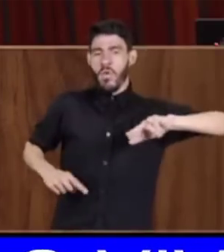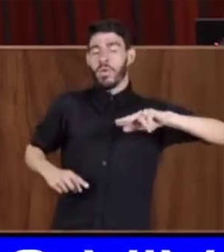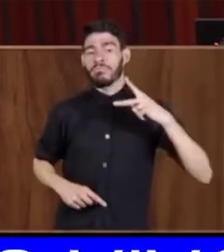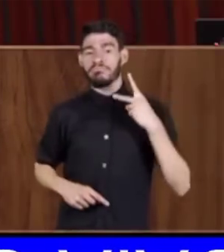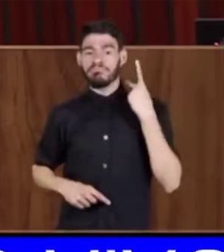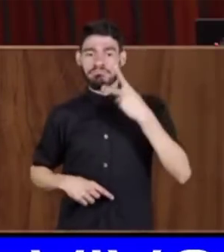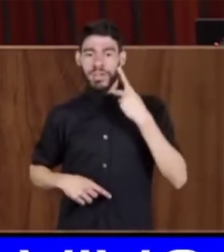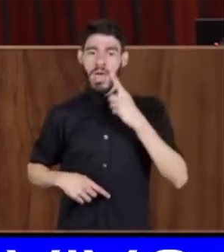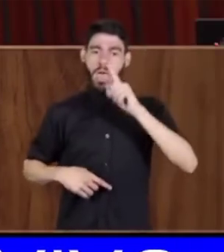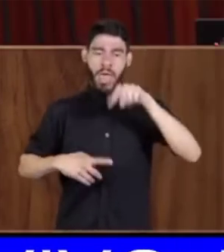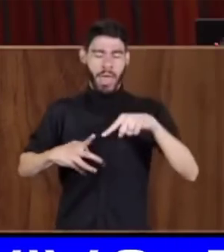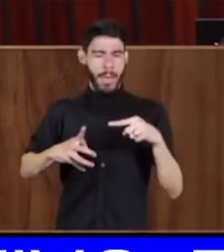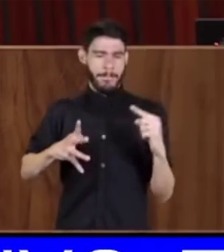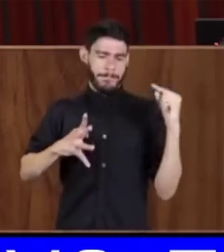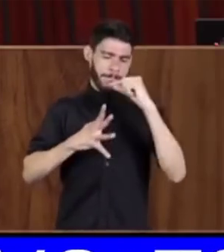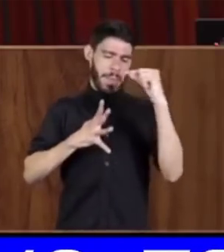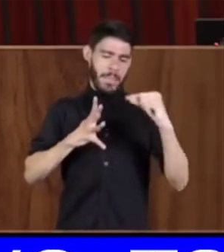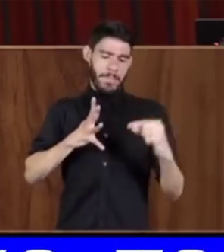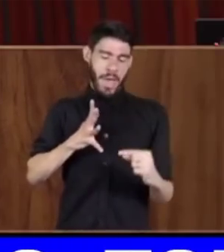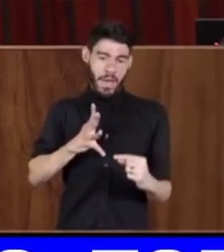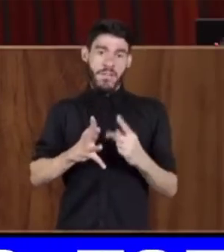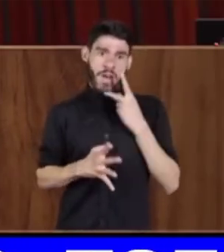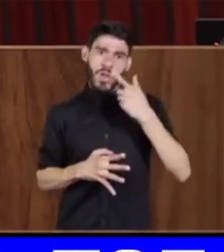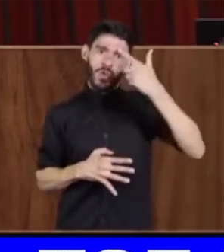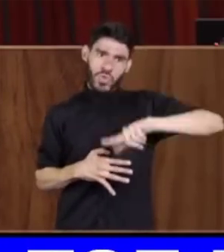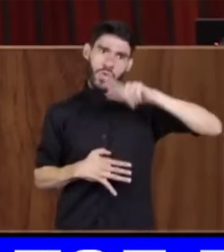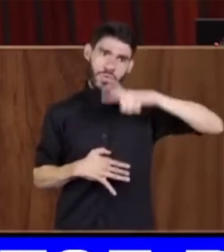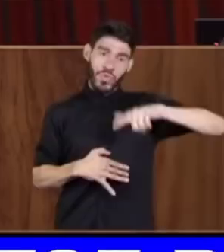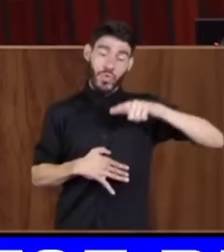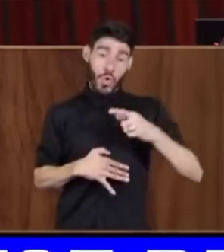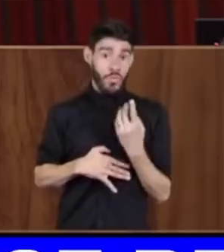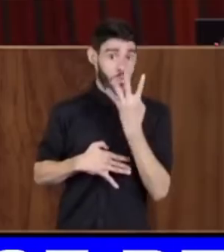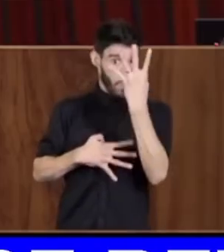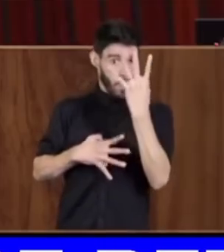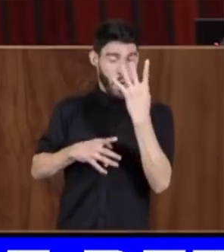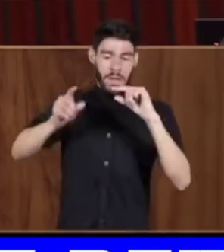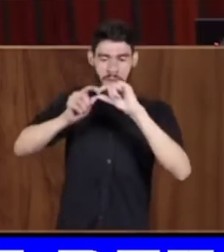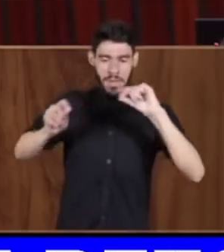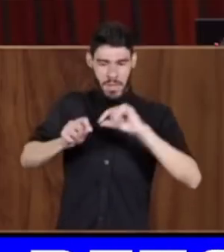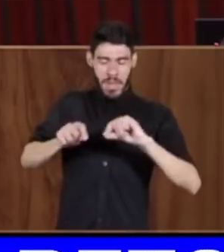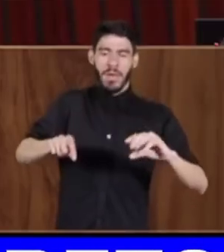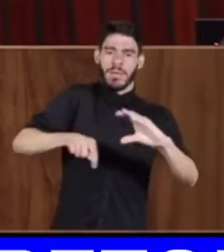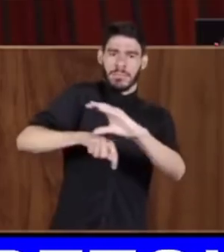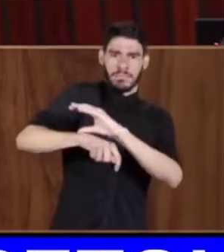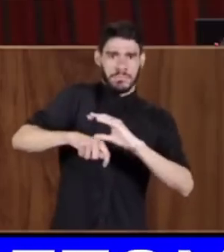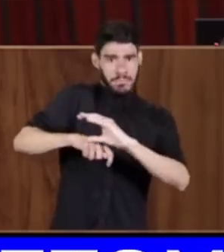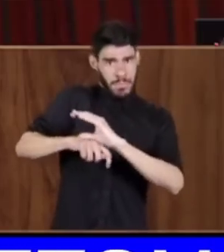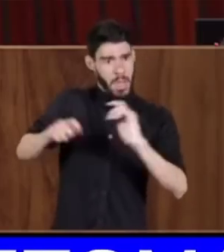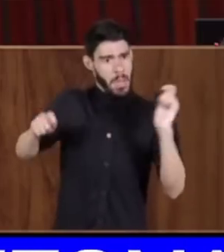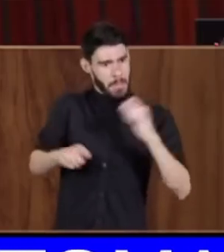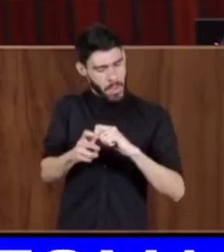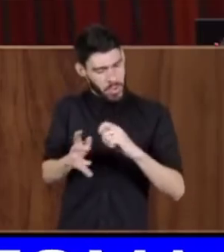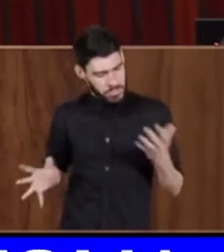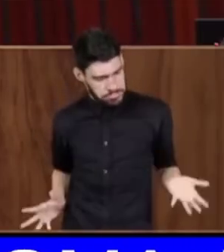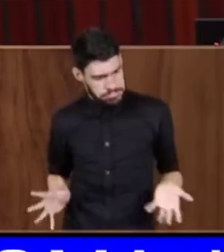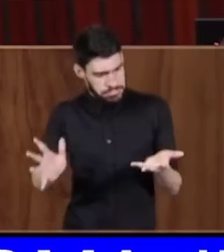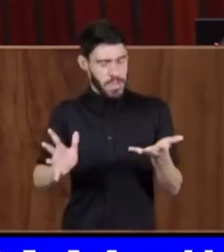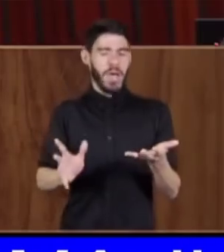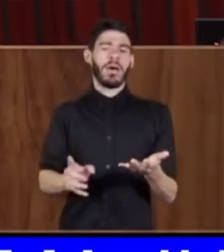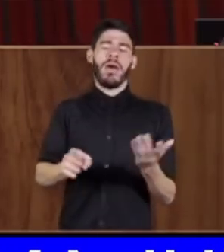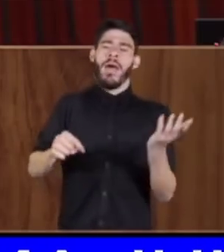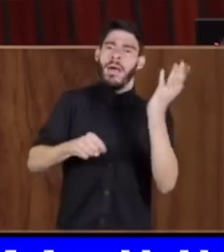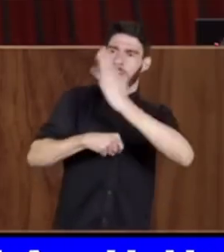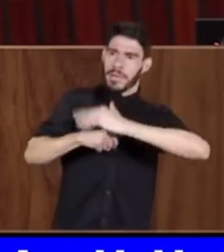político. Se estas forem as multicitadas 4 linhas da Constituição, que possamos cultivá-las com